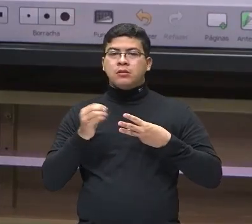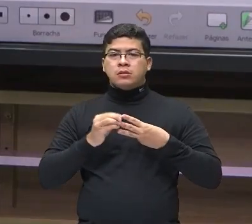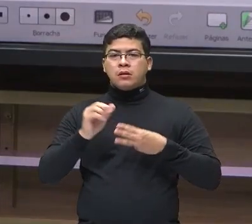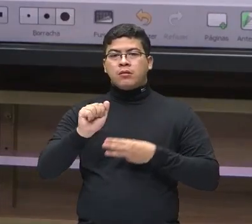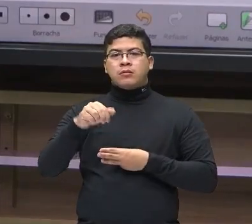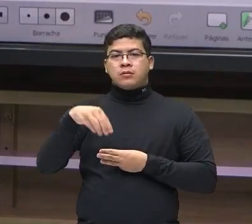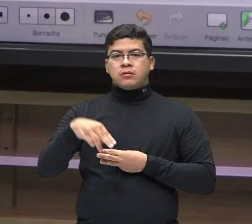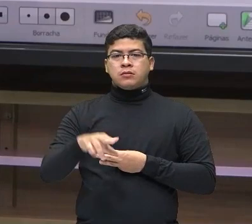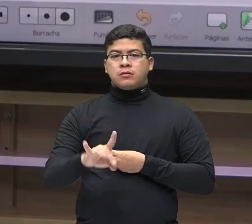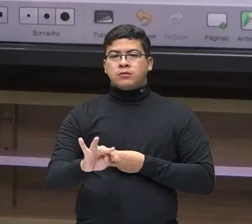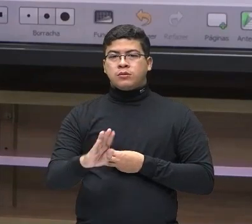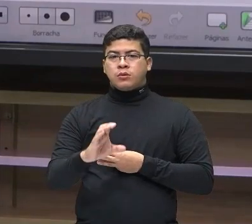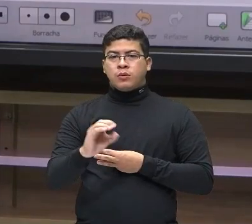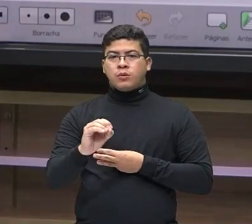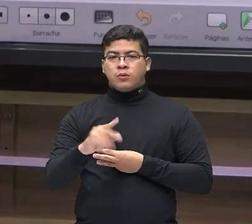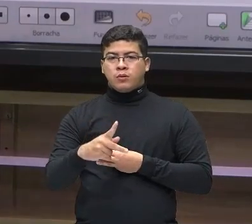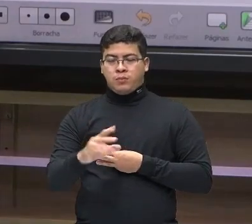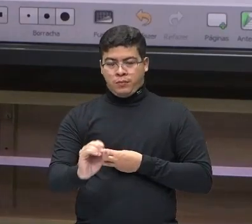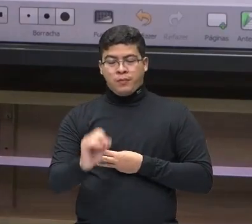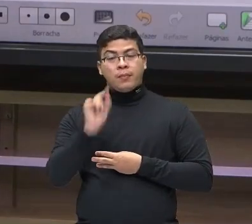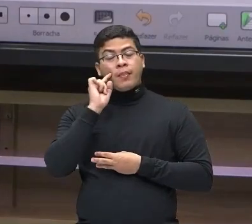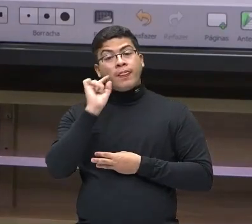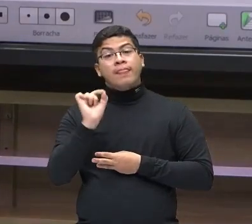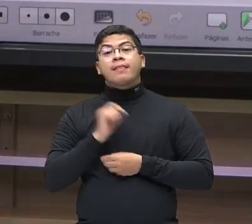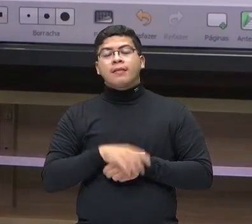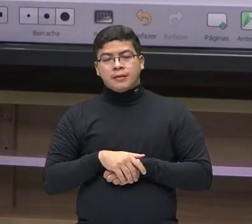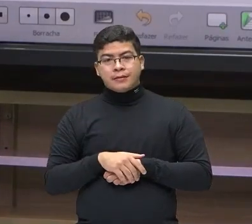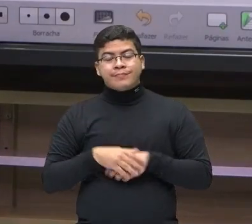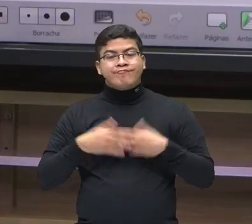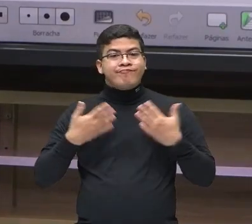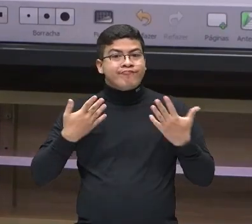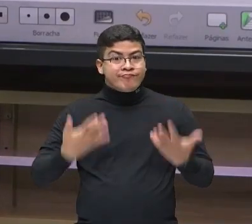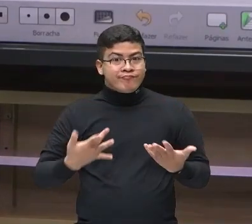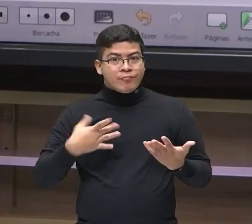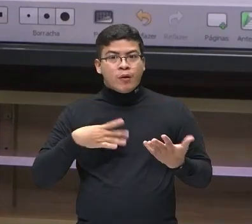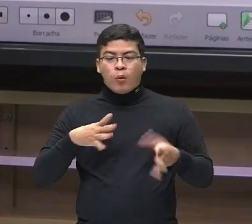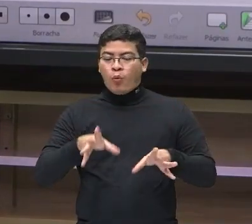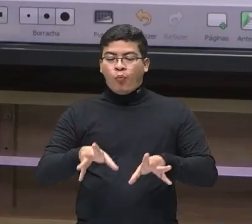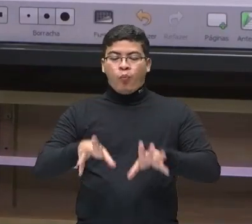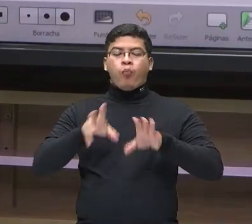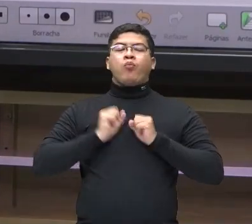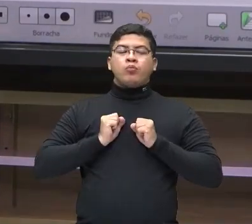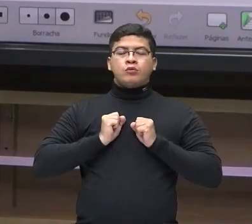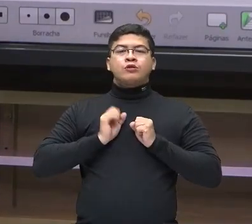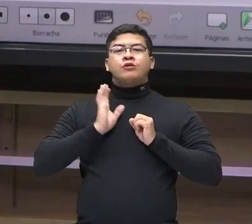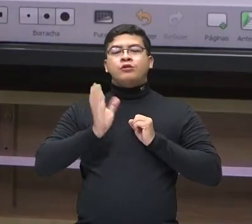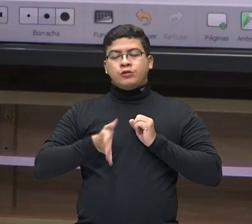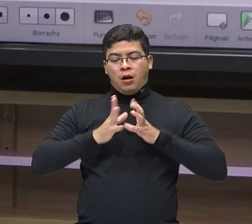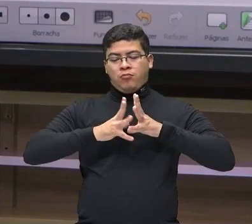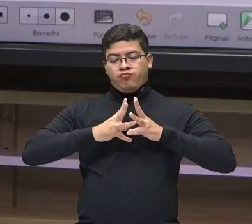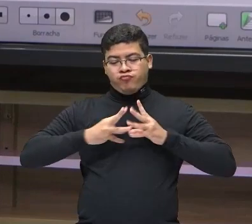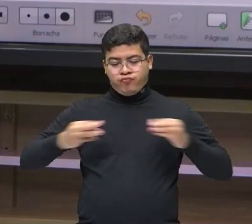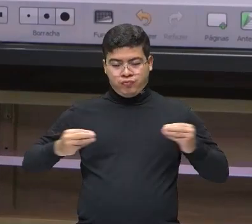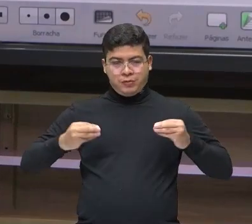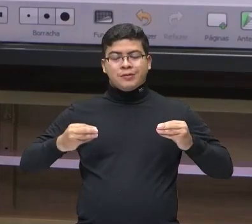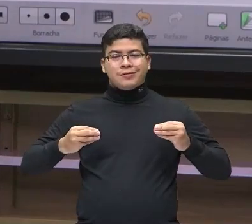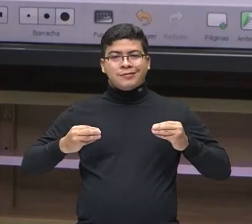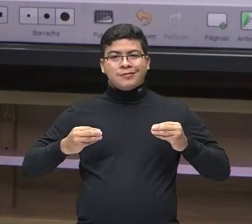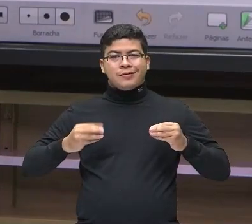criança foi adquirindo os anticorpos e aí, quando entra em contato com a varíola, ela já consegue eliminar esse vírus, tá